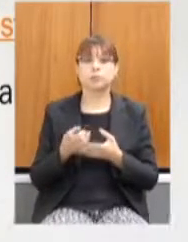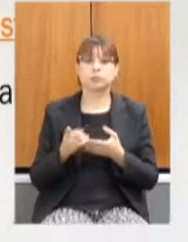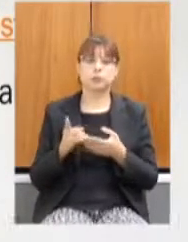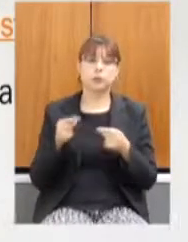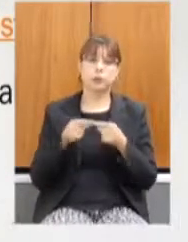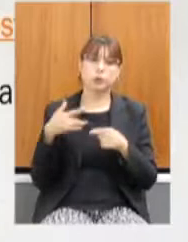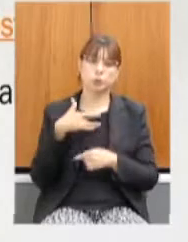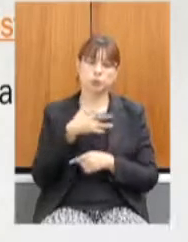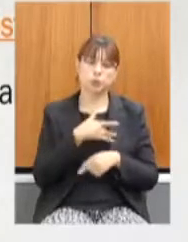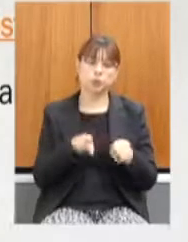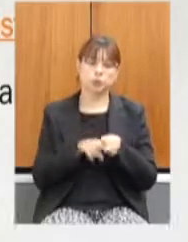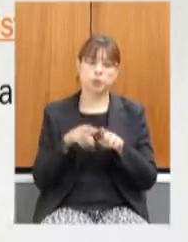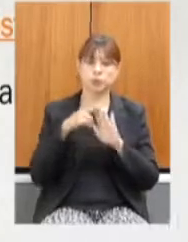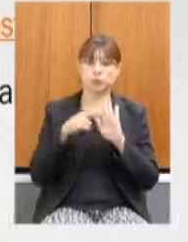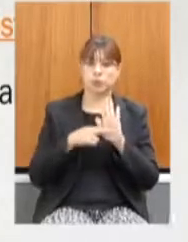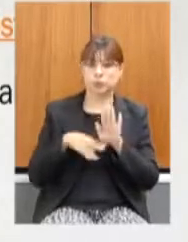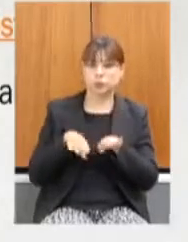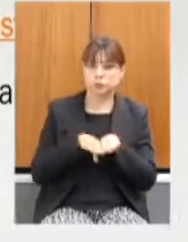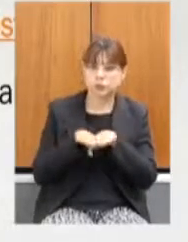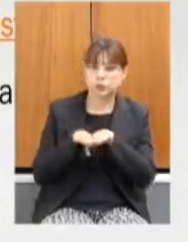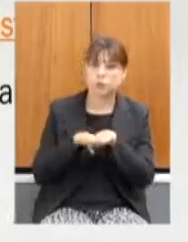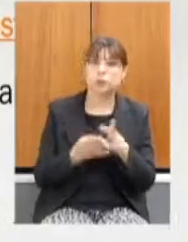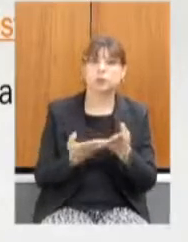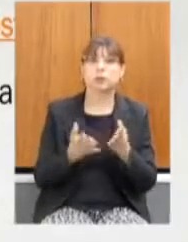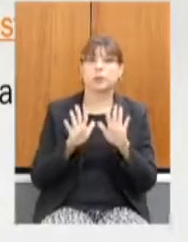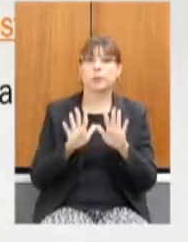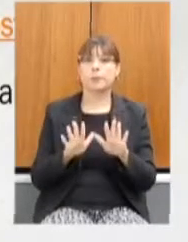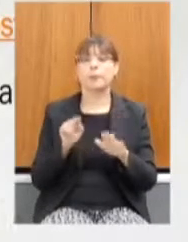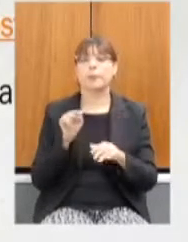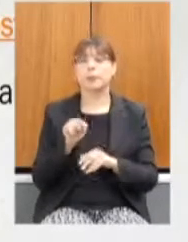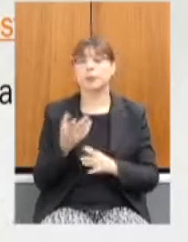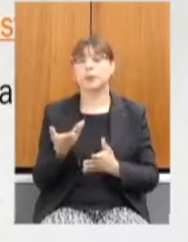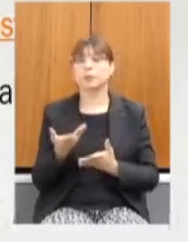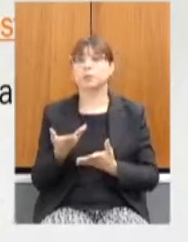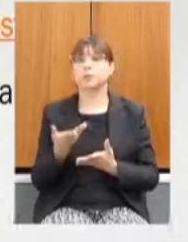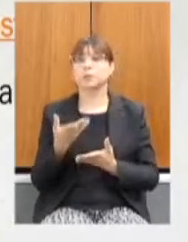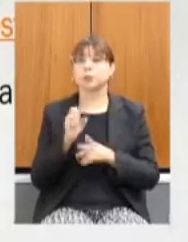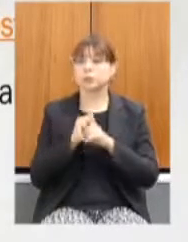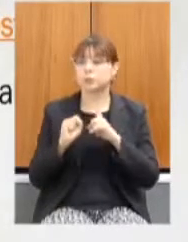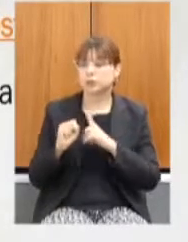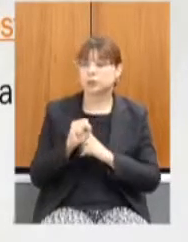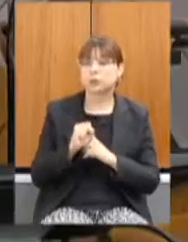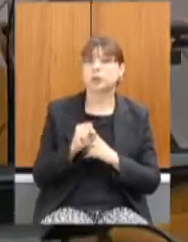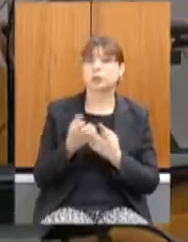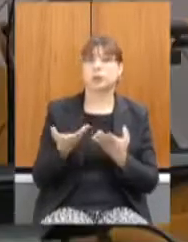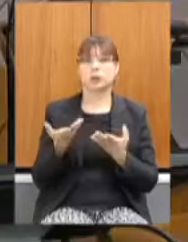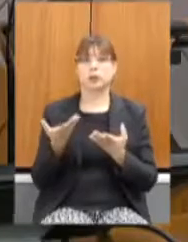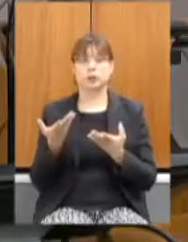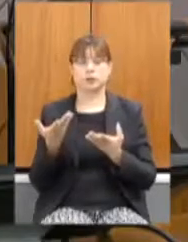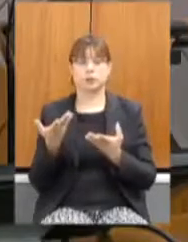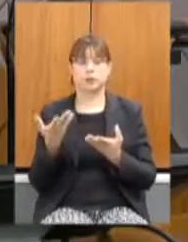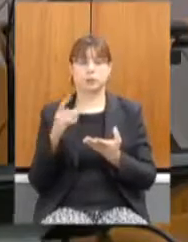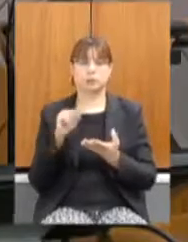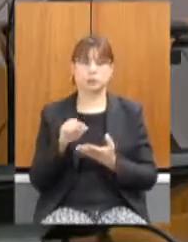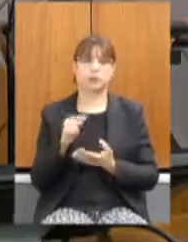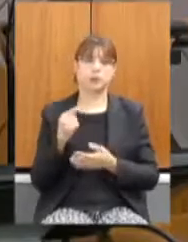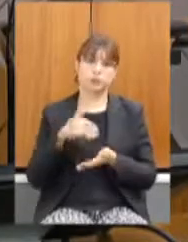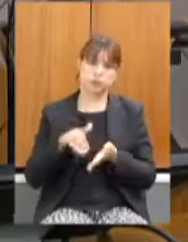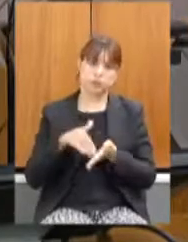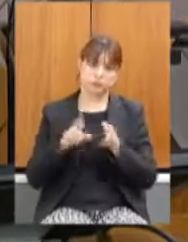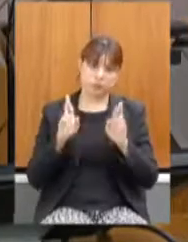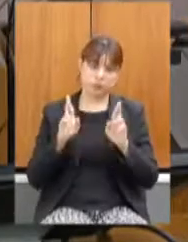vezes não é visto mas que do ponto de vista de impacto assistencial é muito importante e faz parte da secretaria coordenar isso